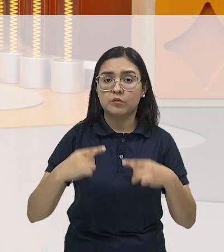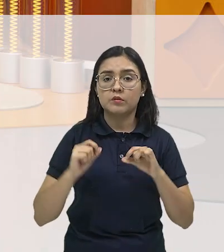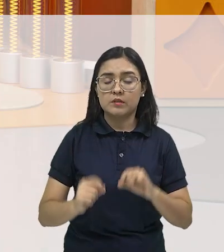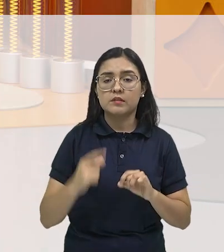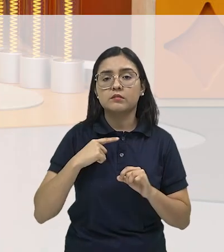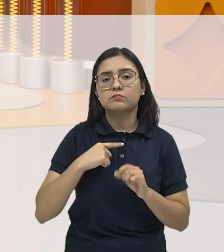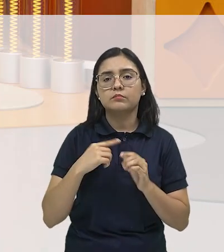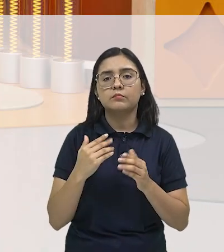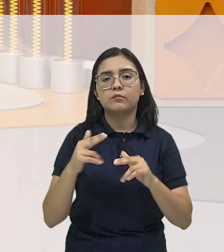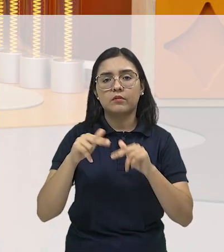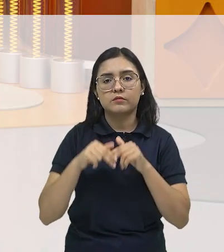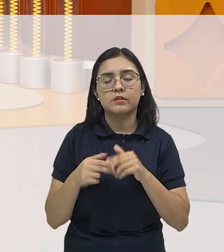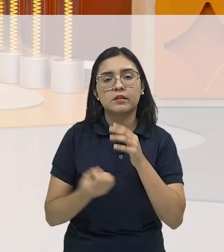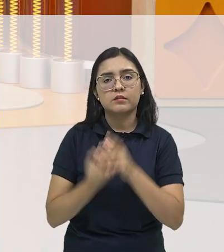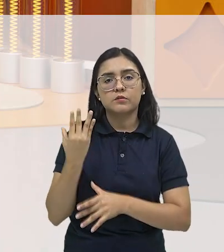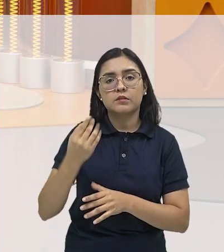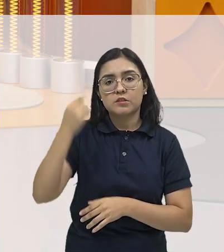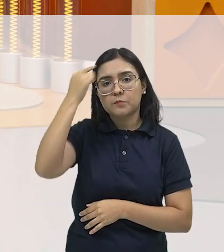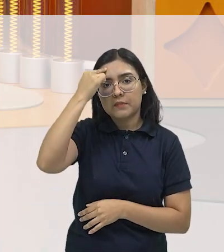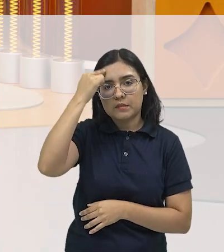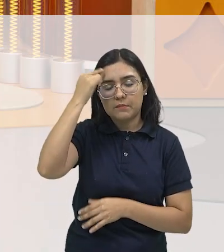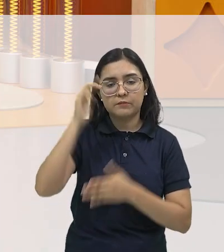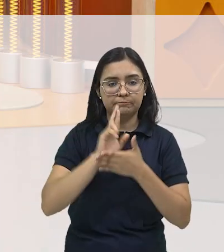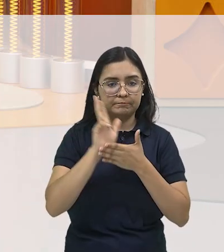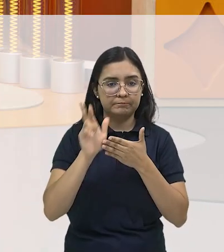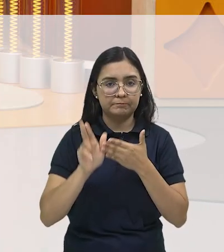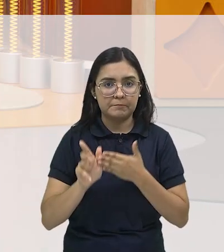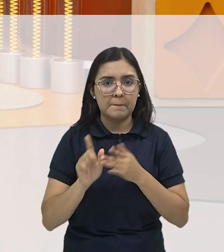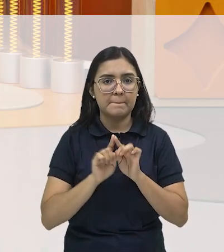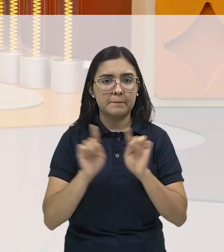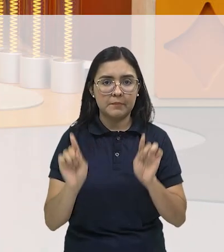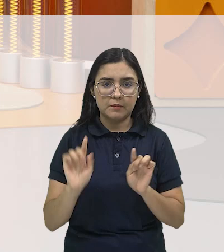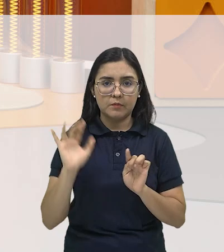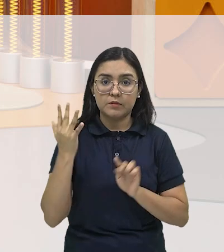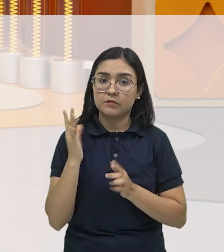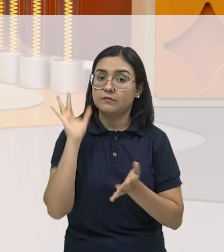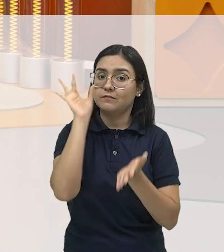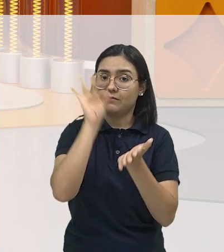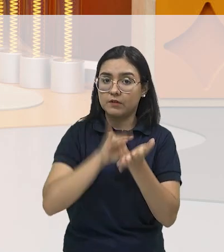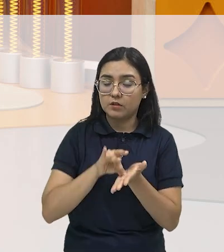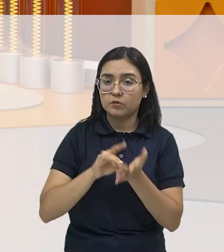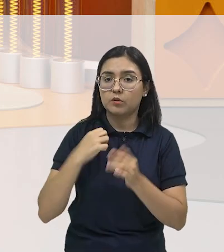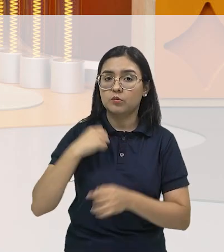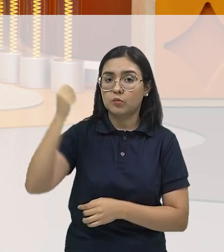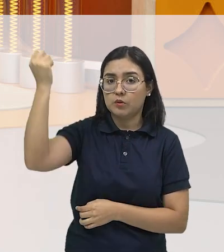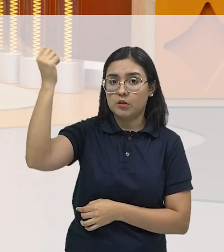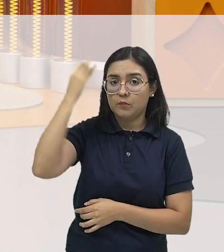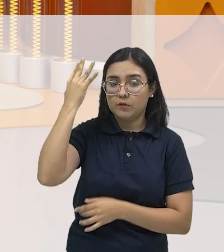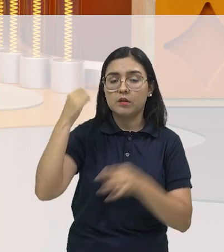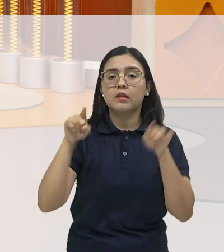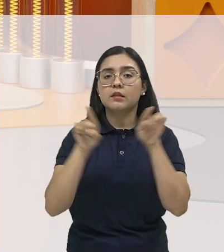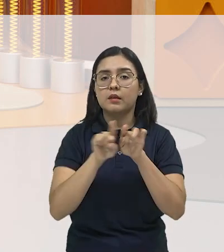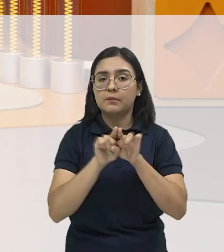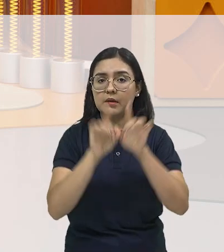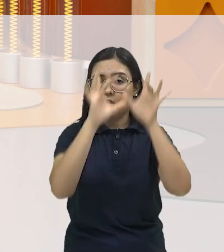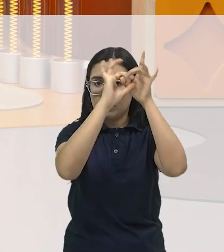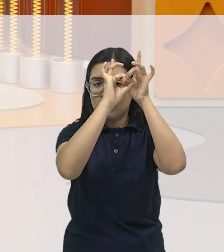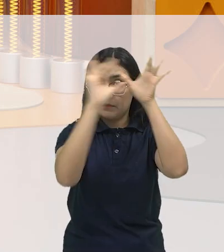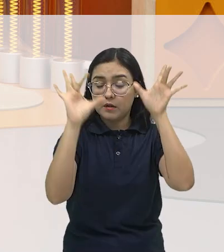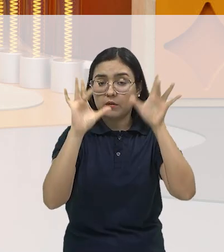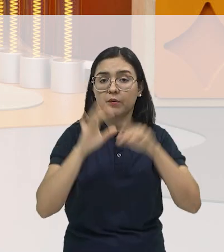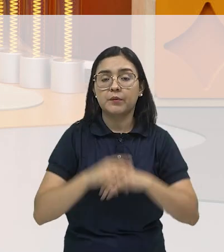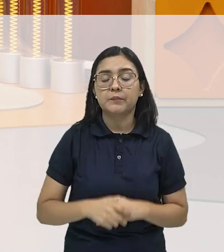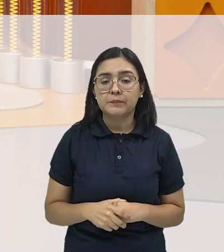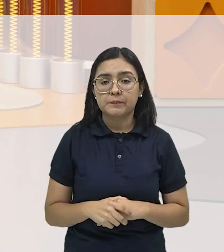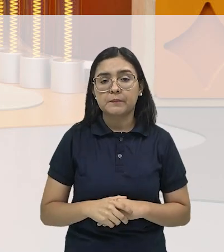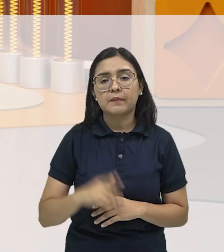surgimento desses pensamentos. Mas, para que isso aconteça de fato, que tanto o iluminismo quanto o liberalismo